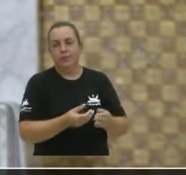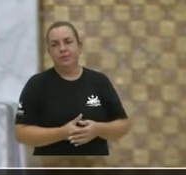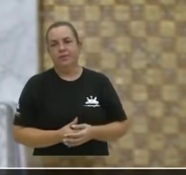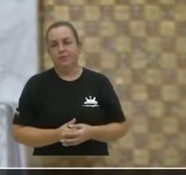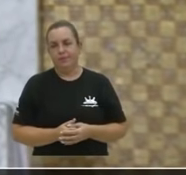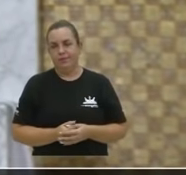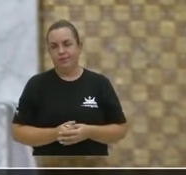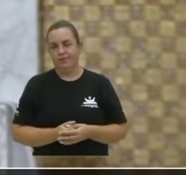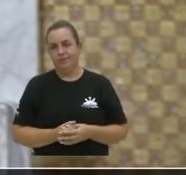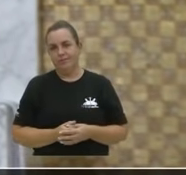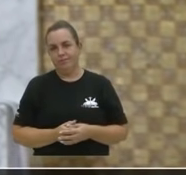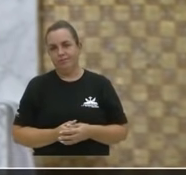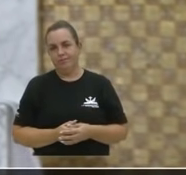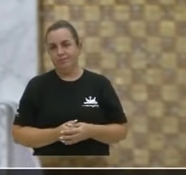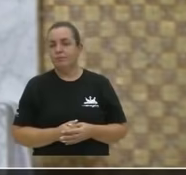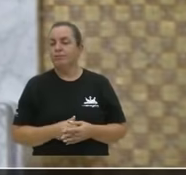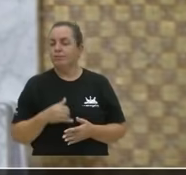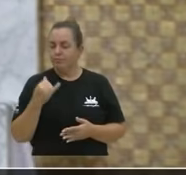É precioso.